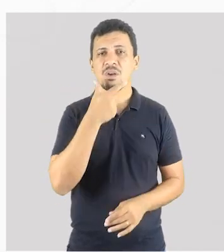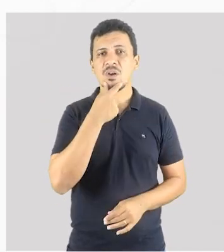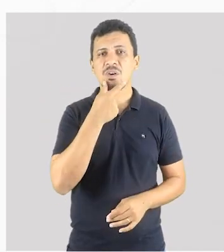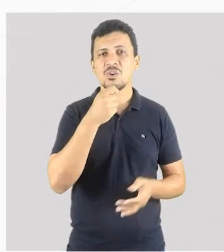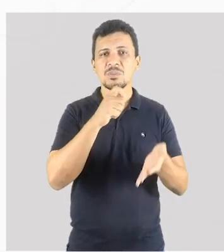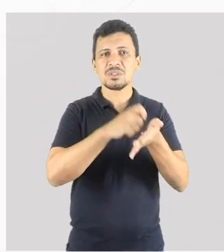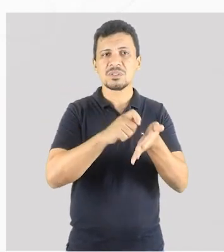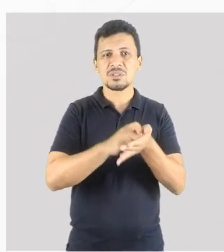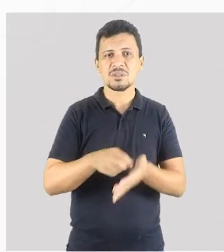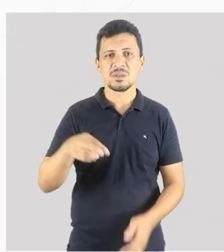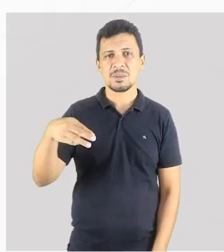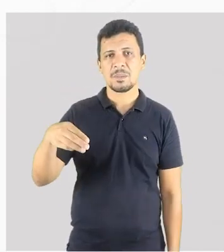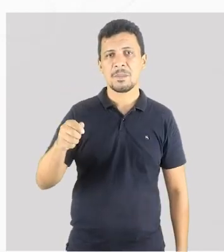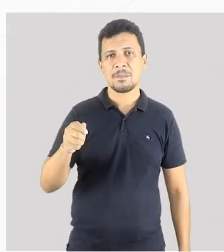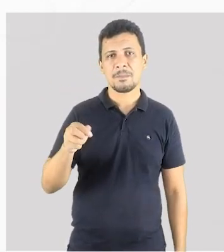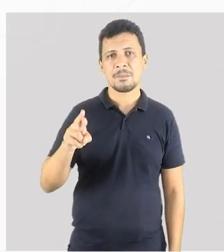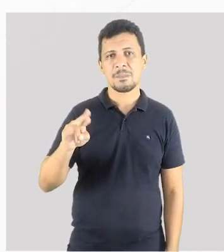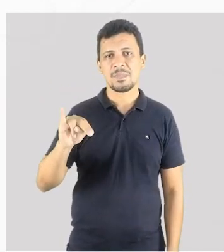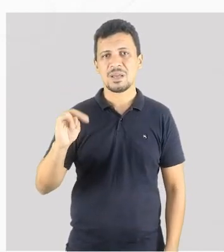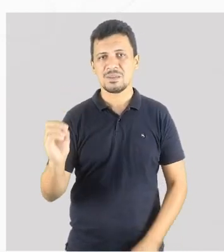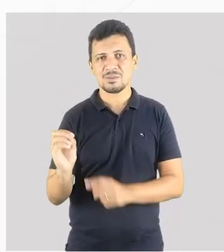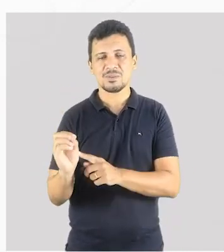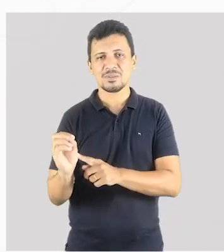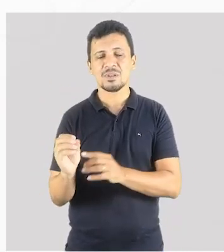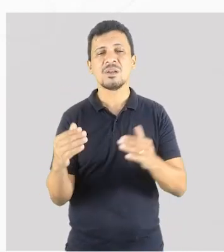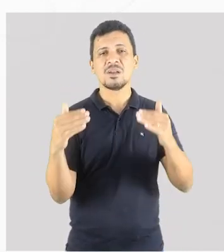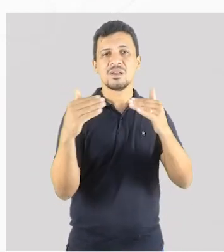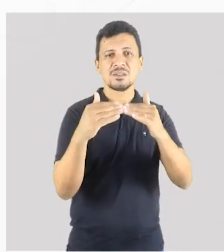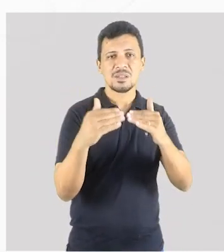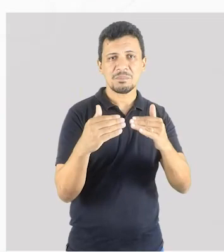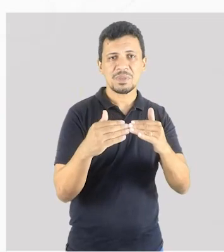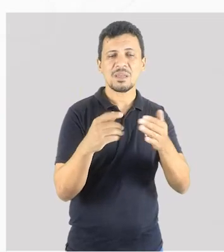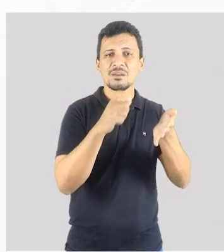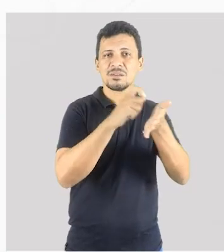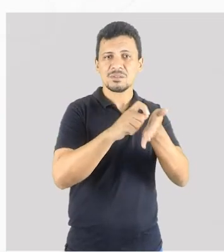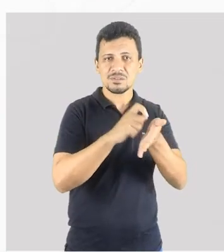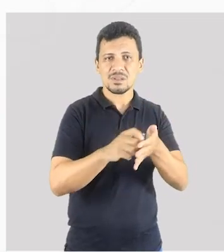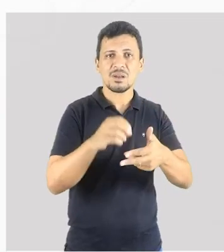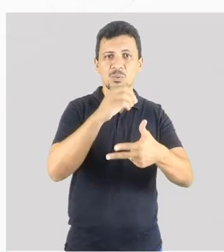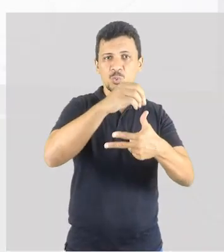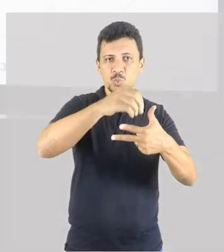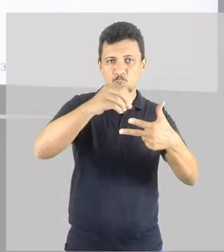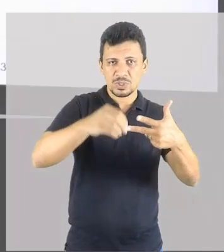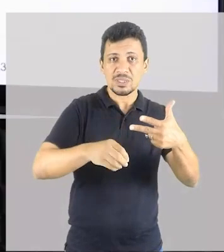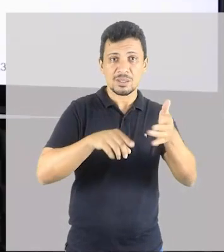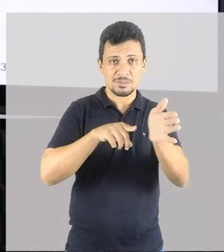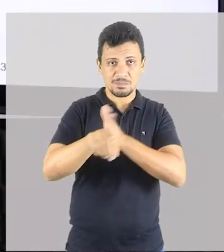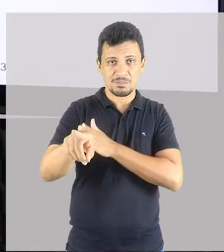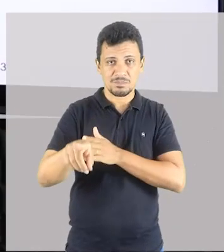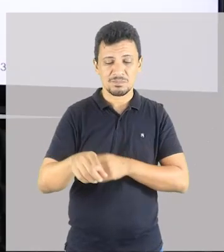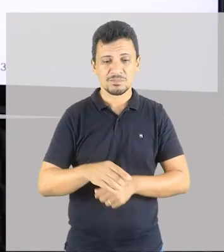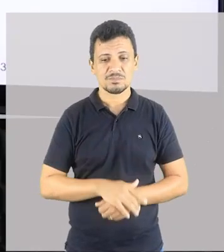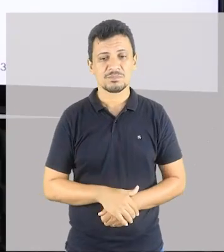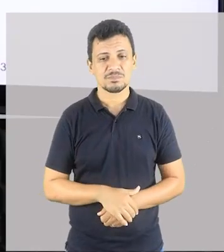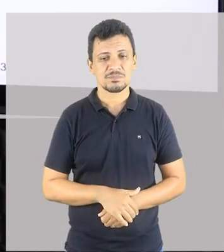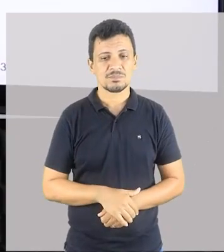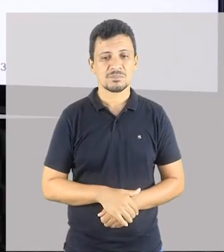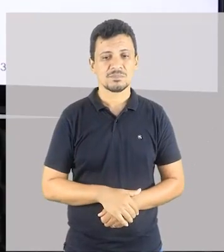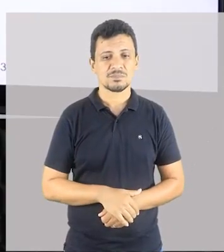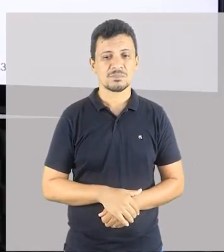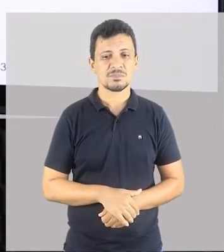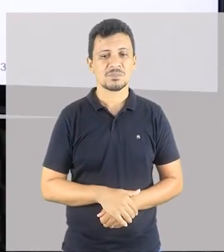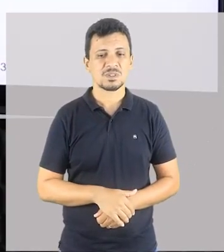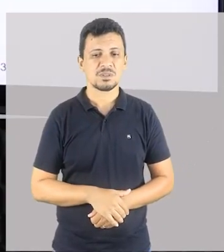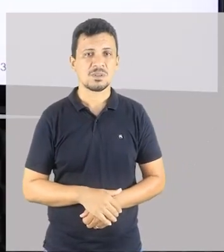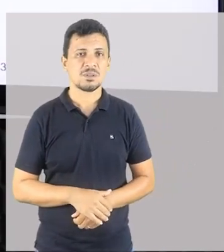Andrade, uma associação também do Enem, uma questão também do Enem, tá? Mário de Andrade, ele